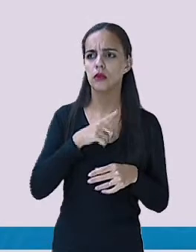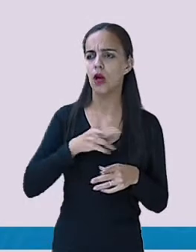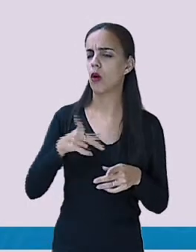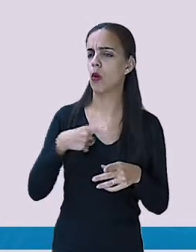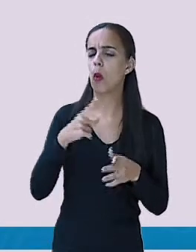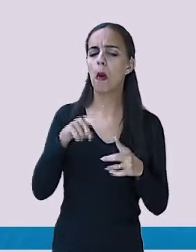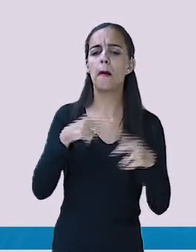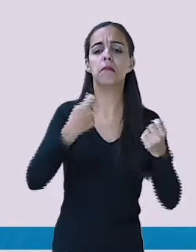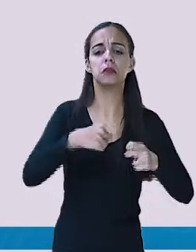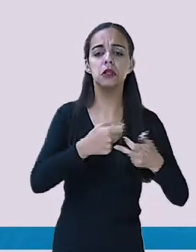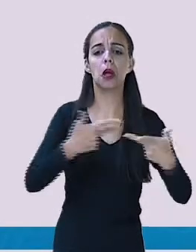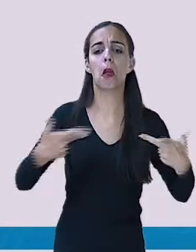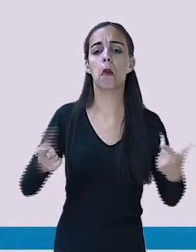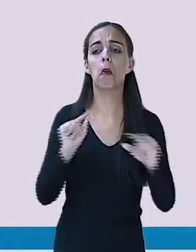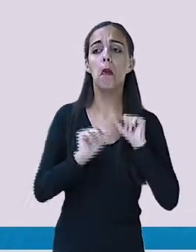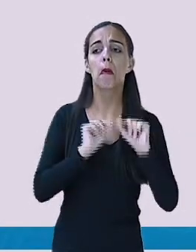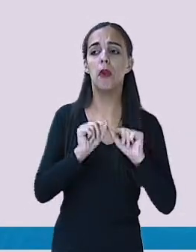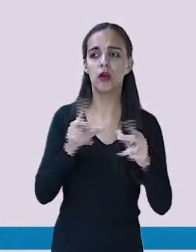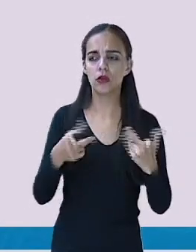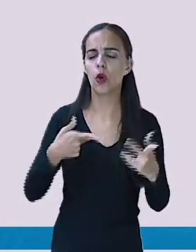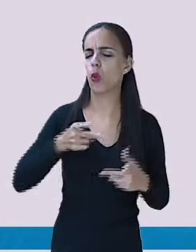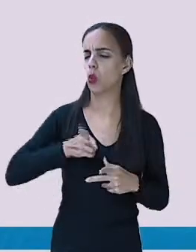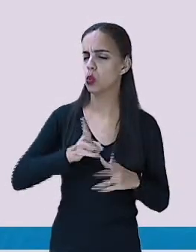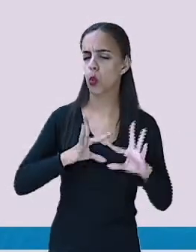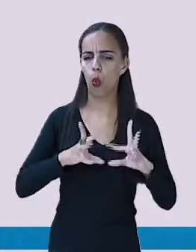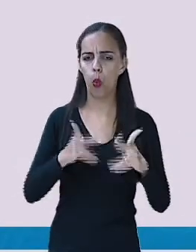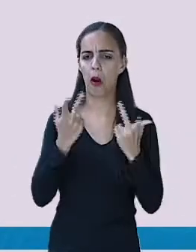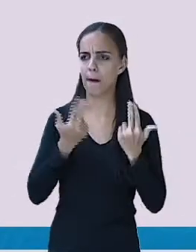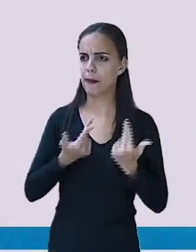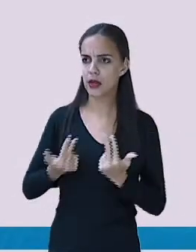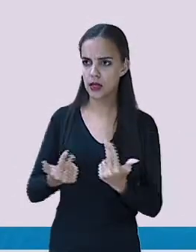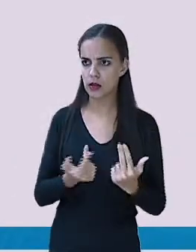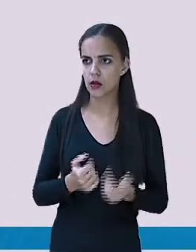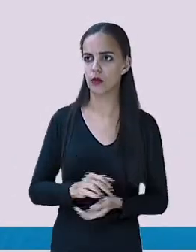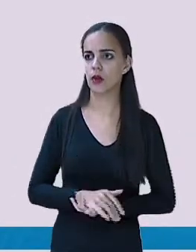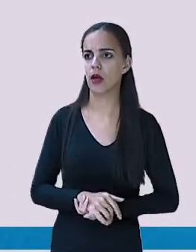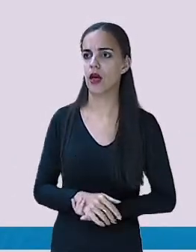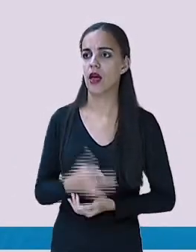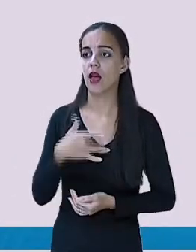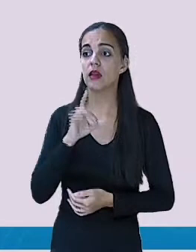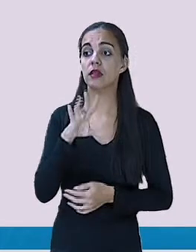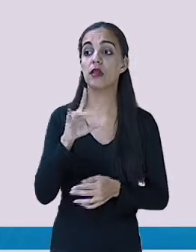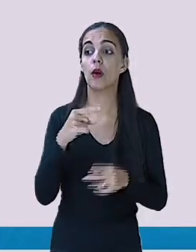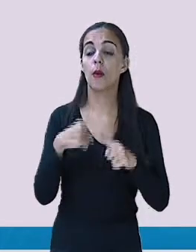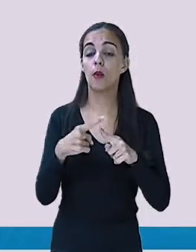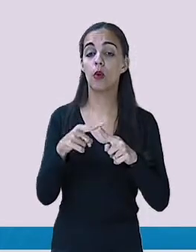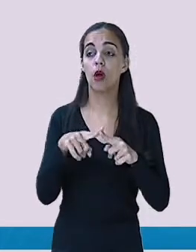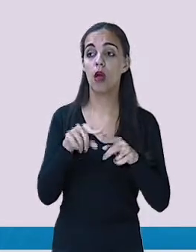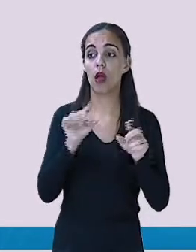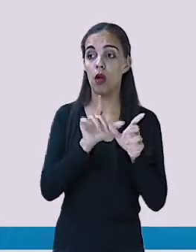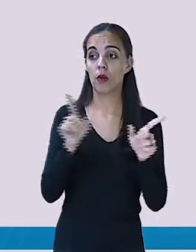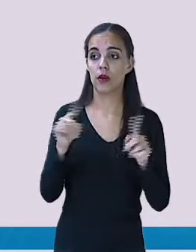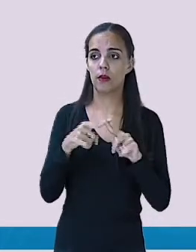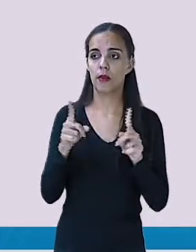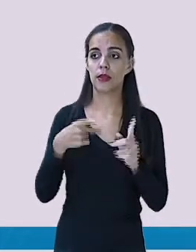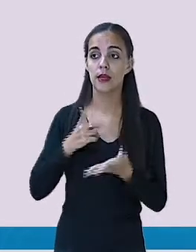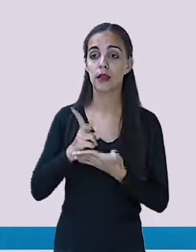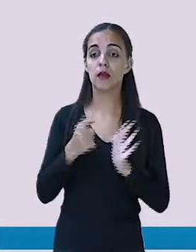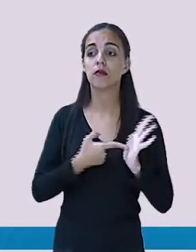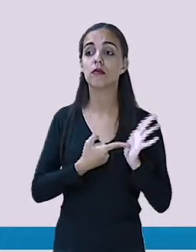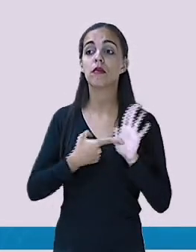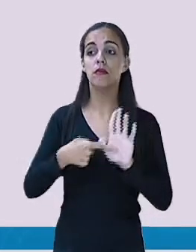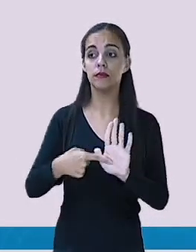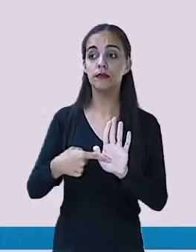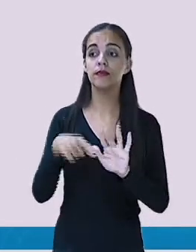Ponto de fusão o ponto de ebulição continua então estou aqui não